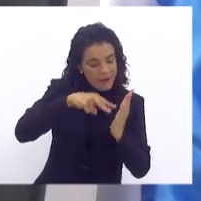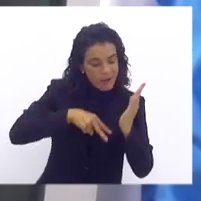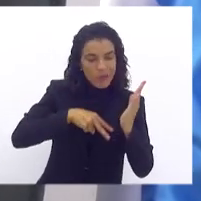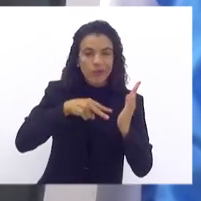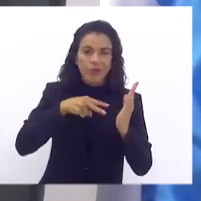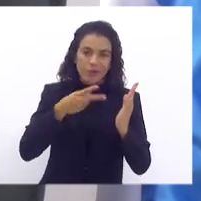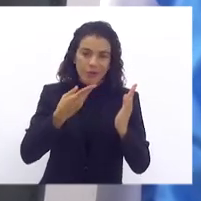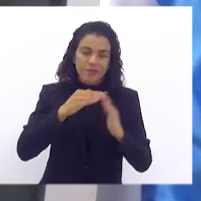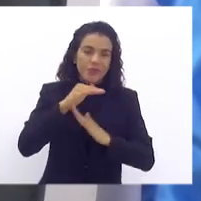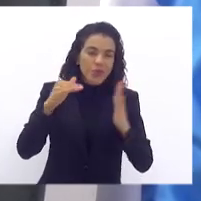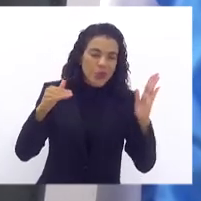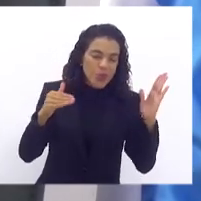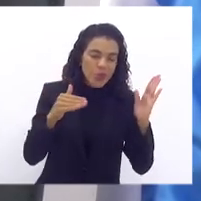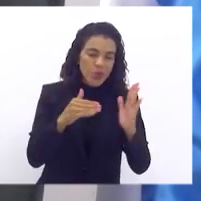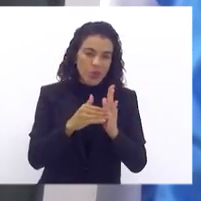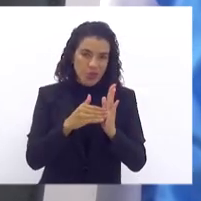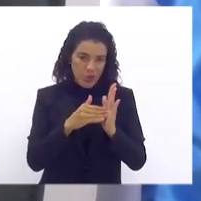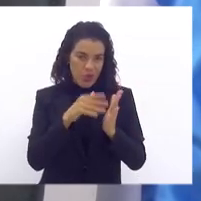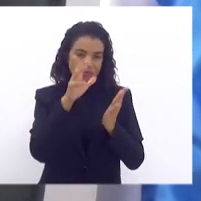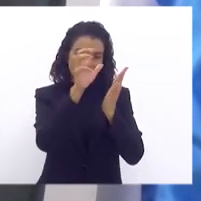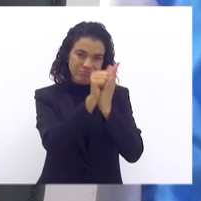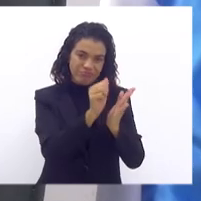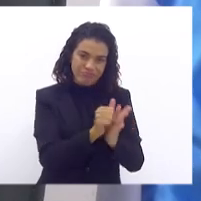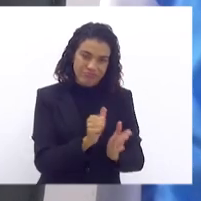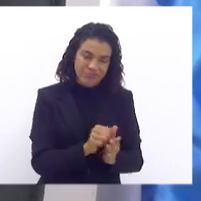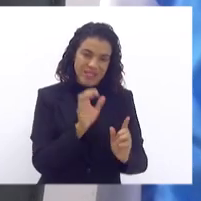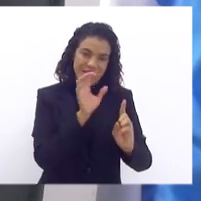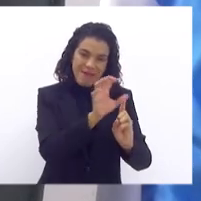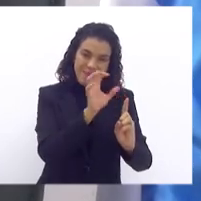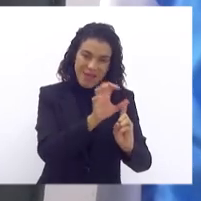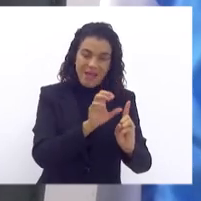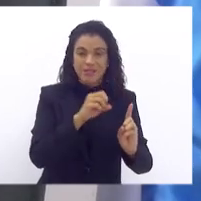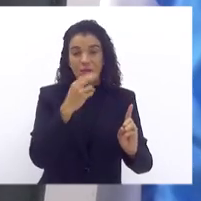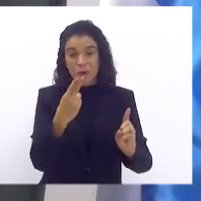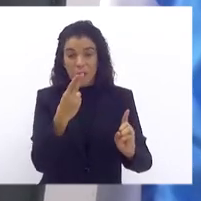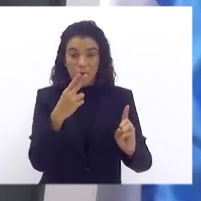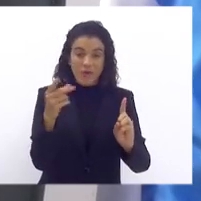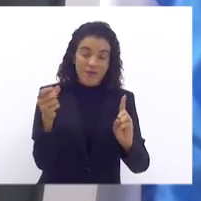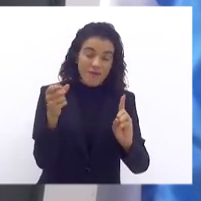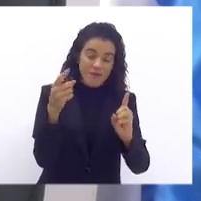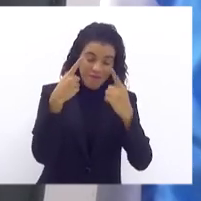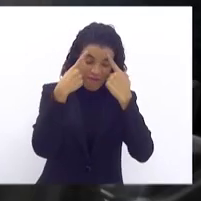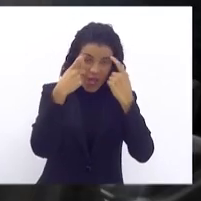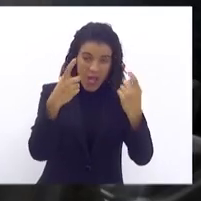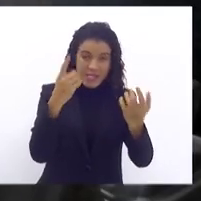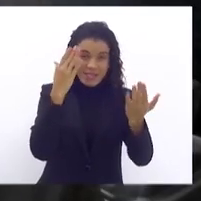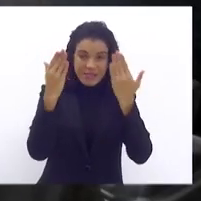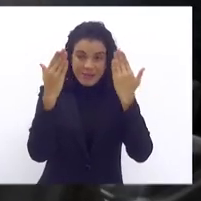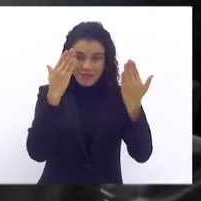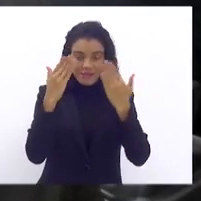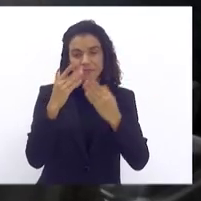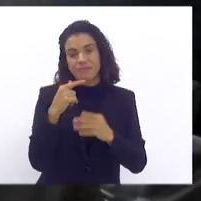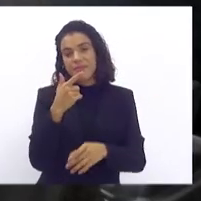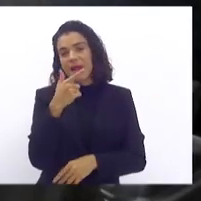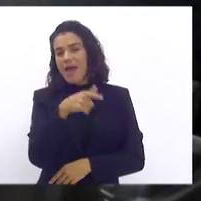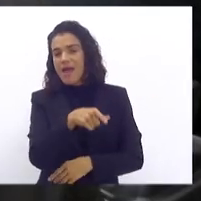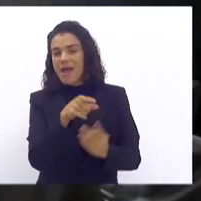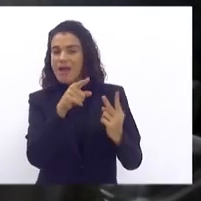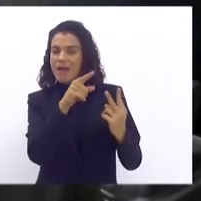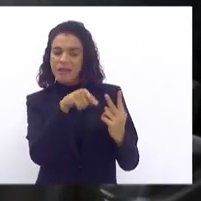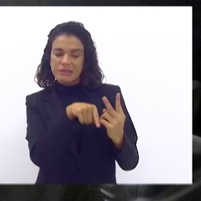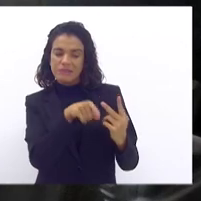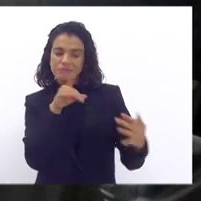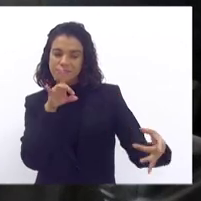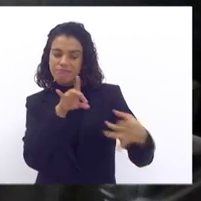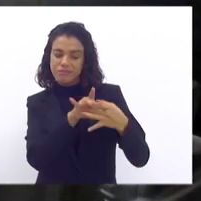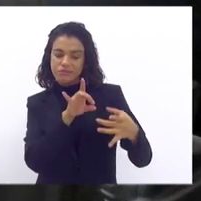de todos os registros de ameaça ou de violência psicológica contra a mulher, para identificar se aquele